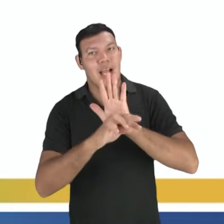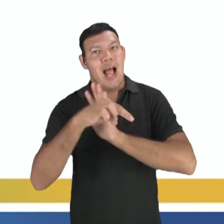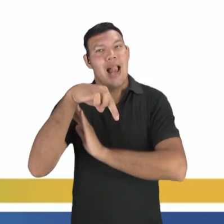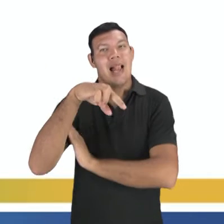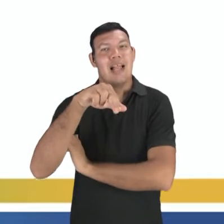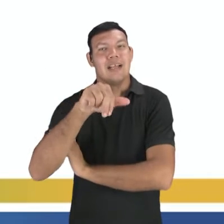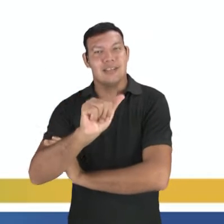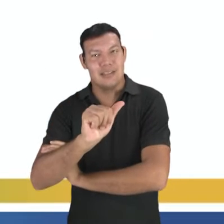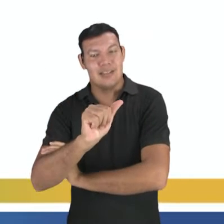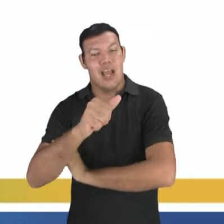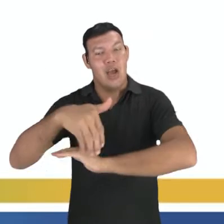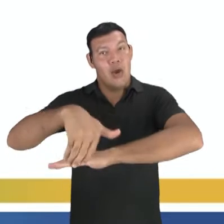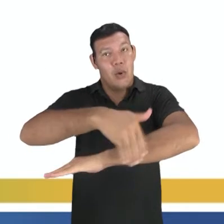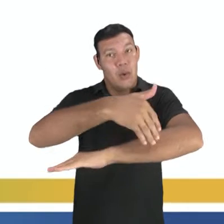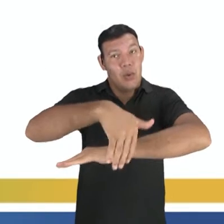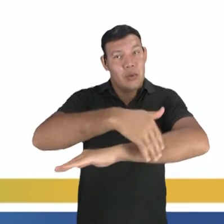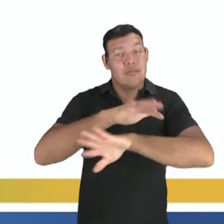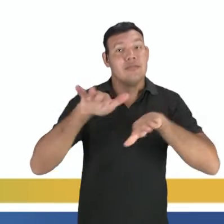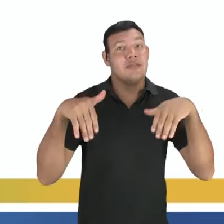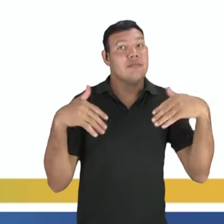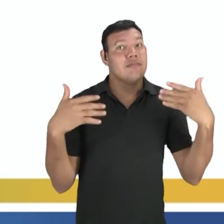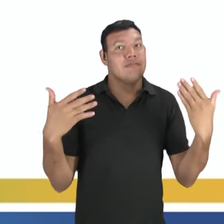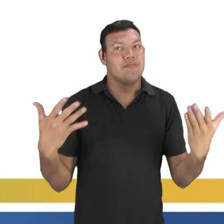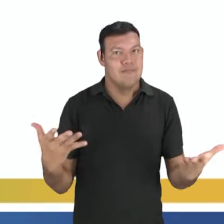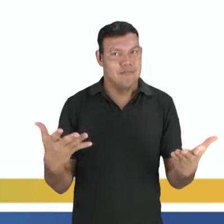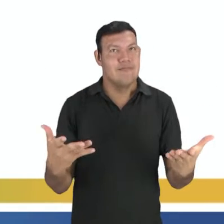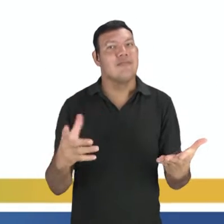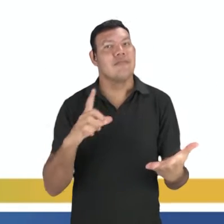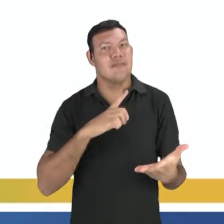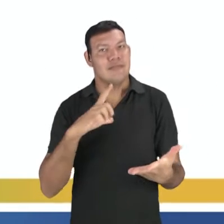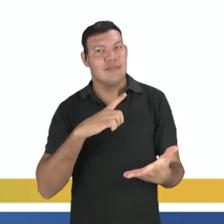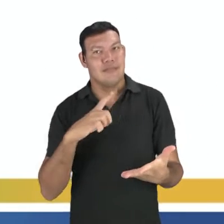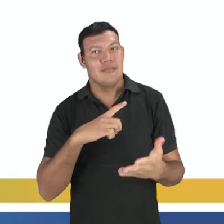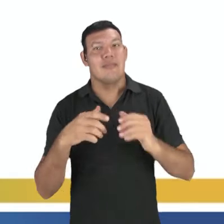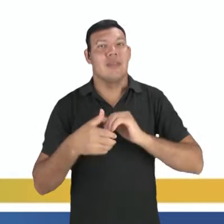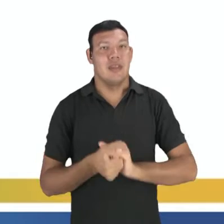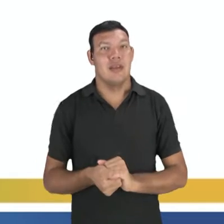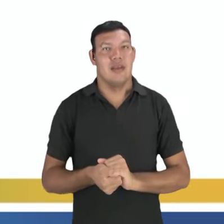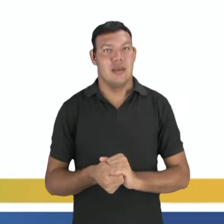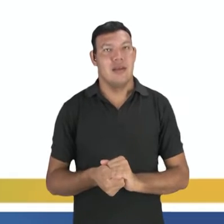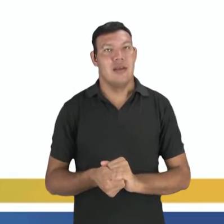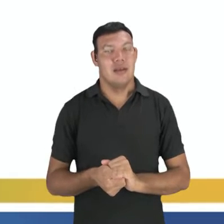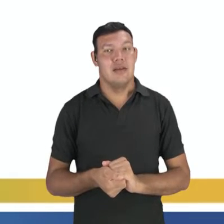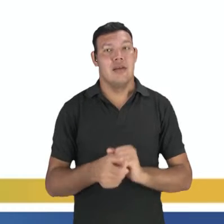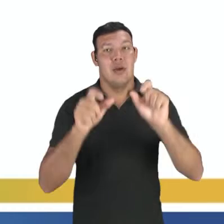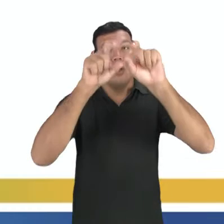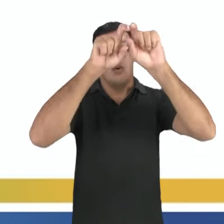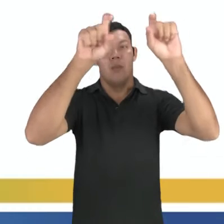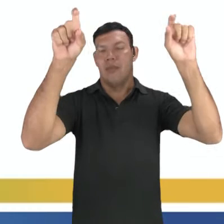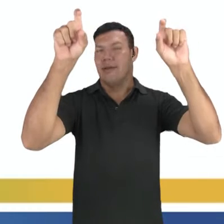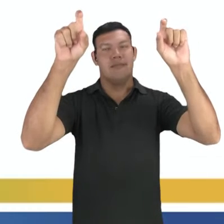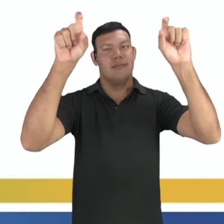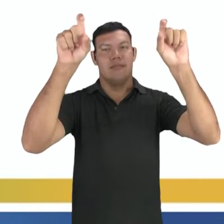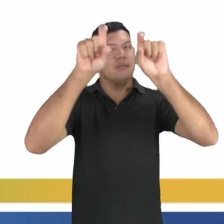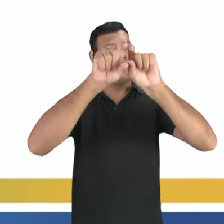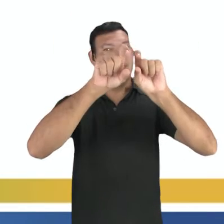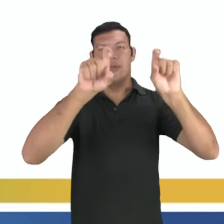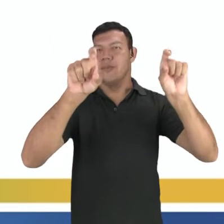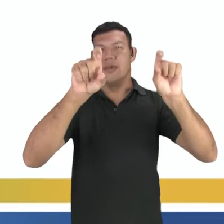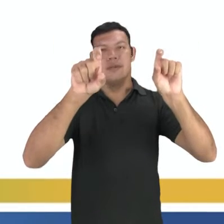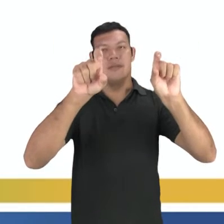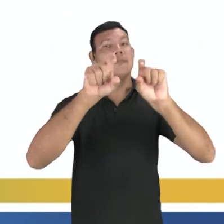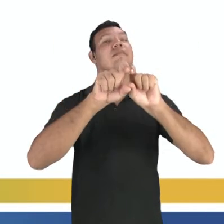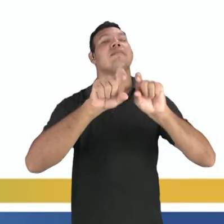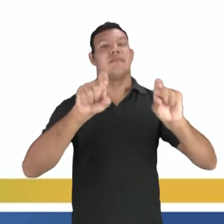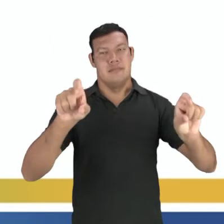rua. Então, quando nós temos o comando aqui, no terceiro parágrafo, em não existem meninos de